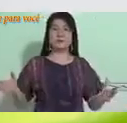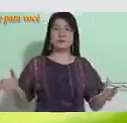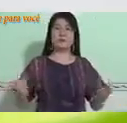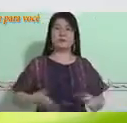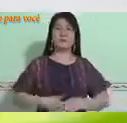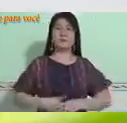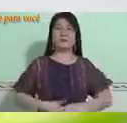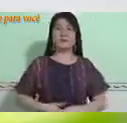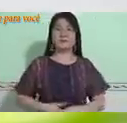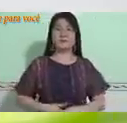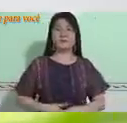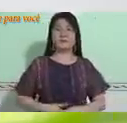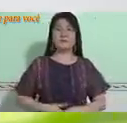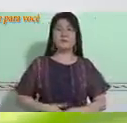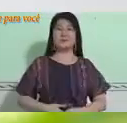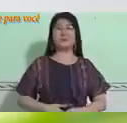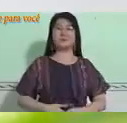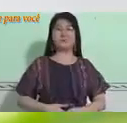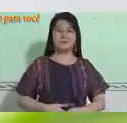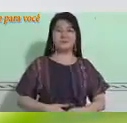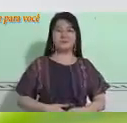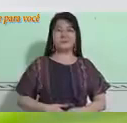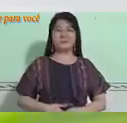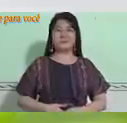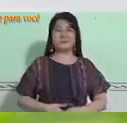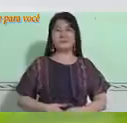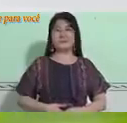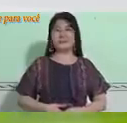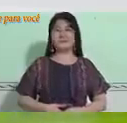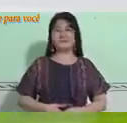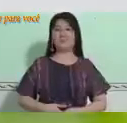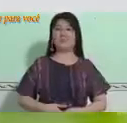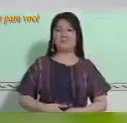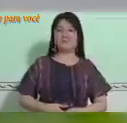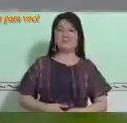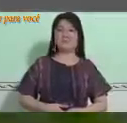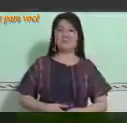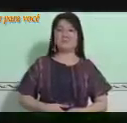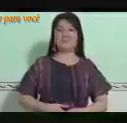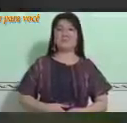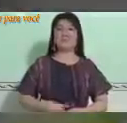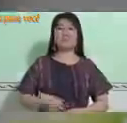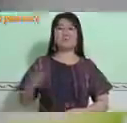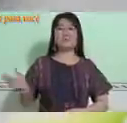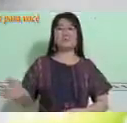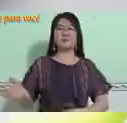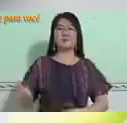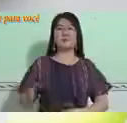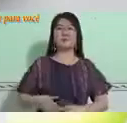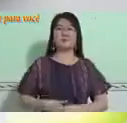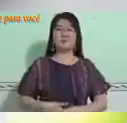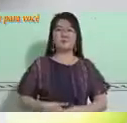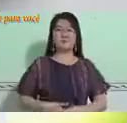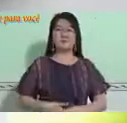QUIDIFCADOR 3 rodelas de abacaxi mais 300 ml de acento agudo GUATOMAR 3 copos por